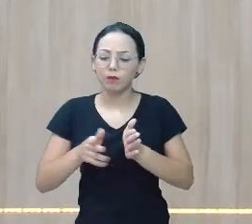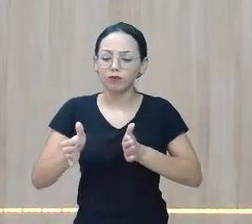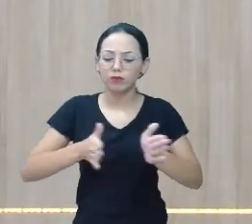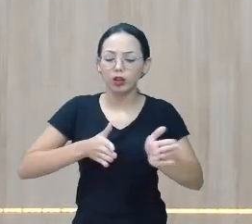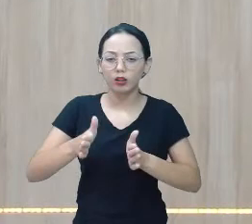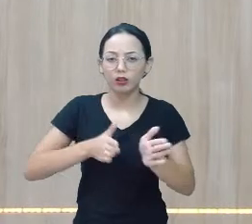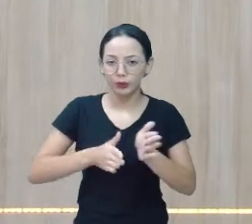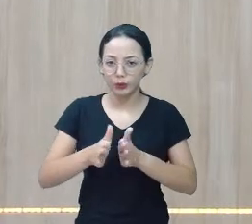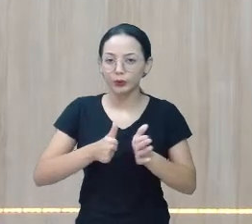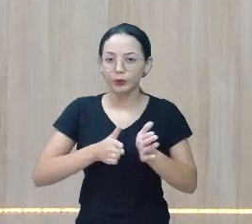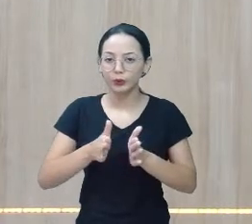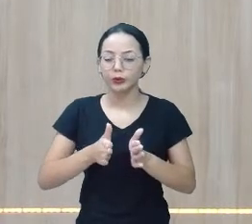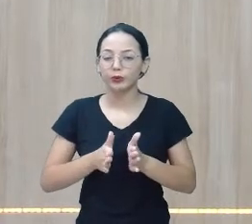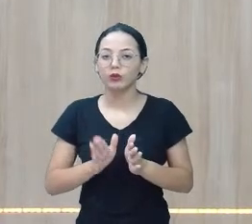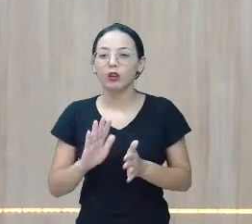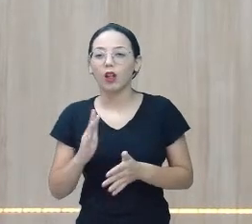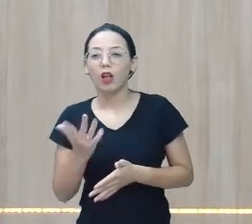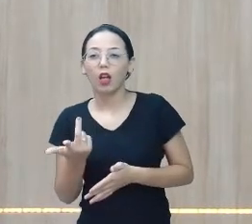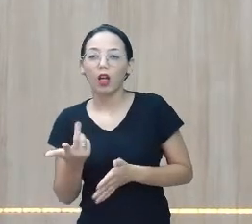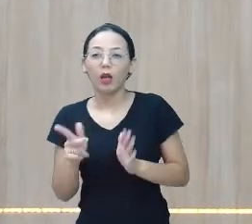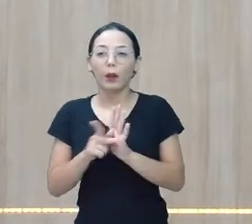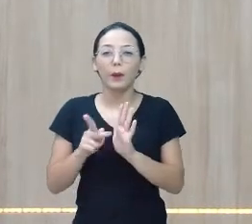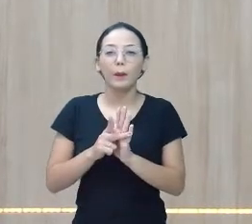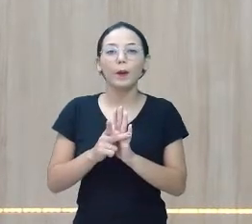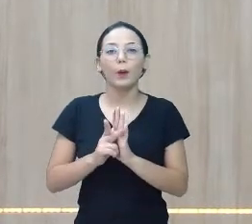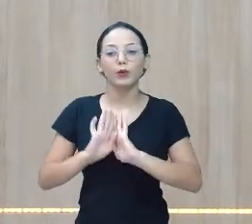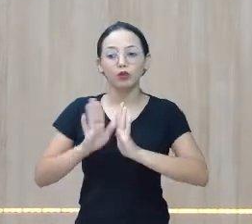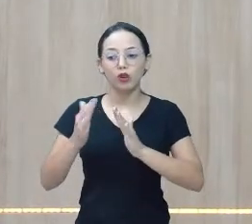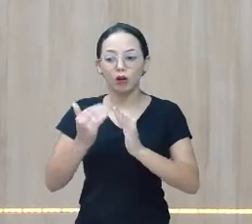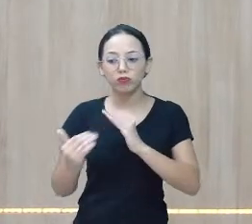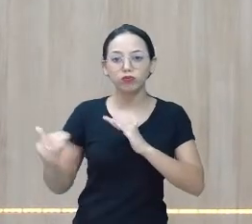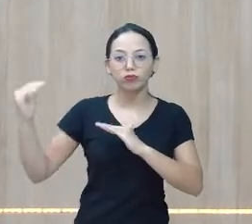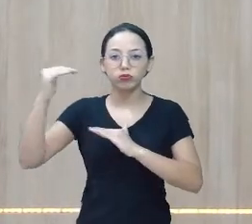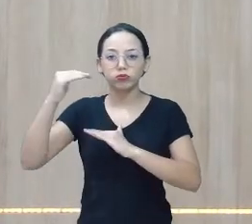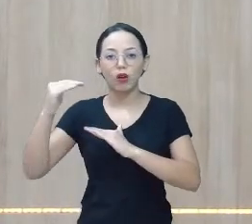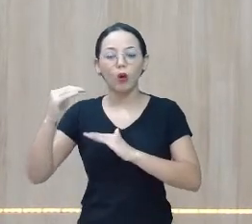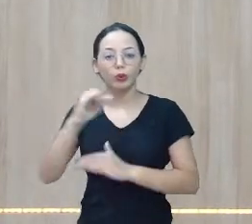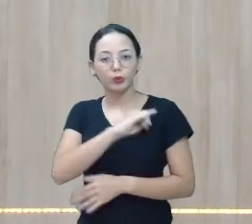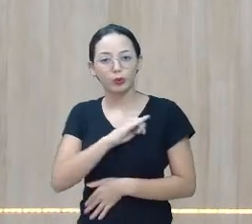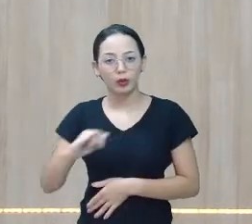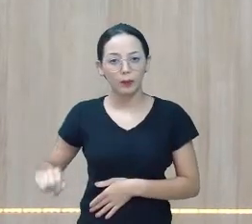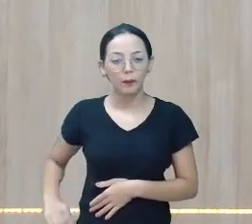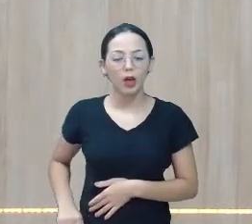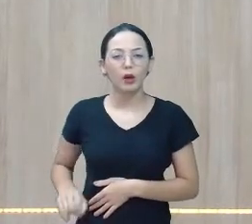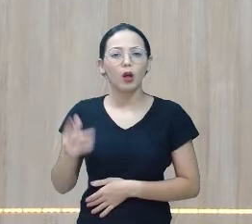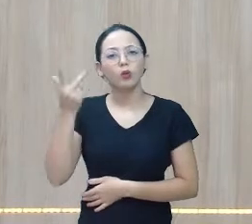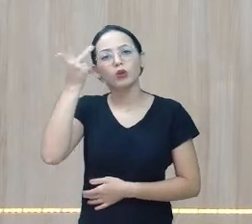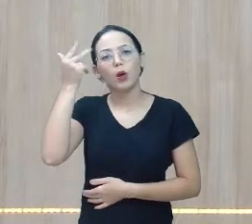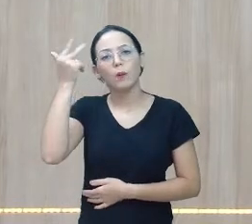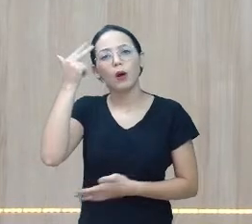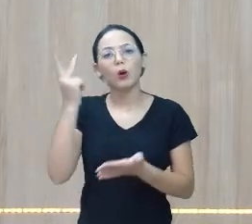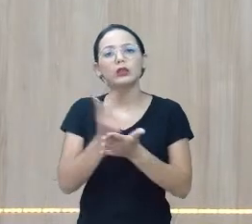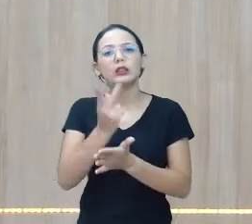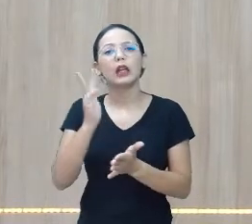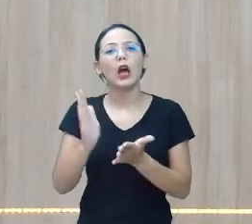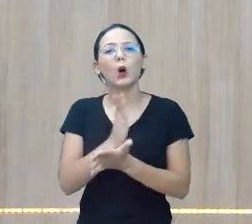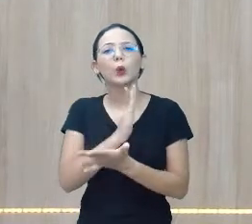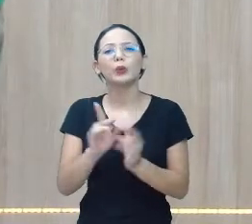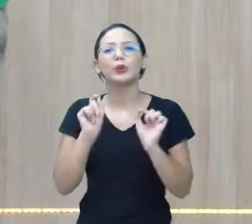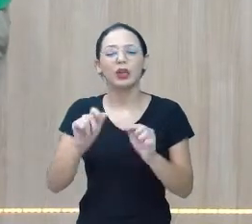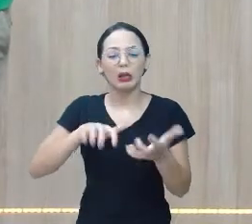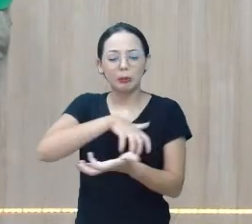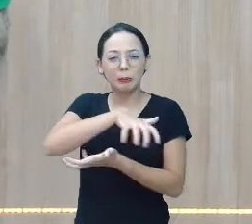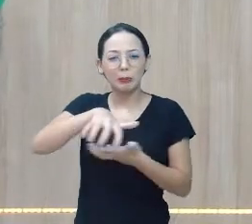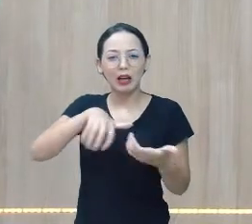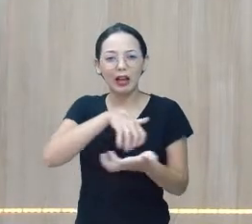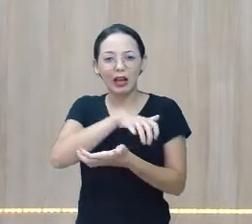né, do Alto Império, era comum que ocorressem algumas revoltas, né? Então,